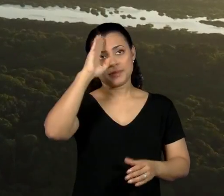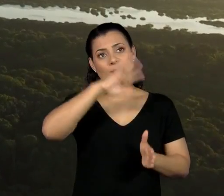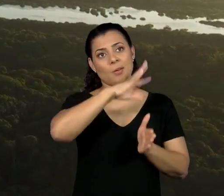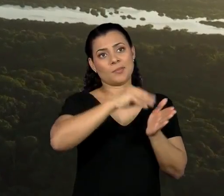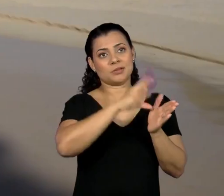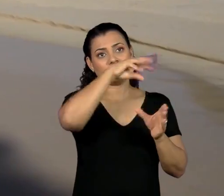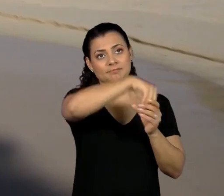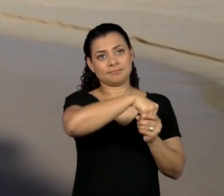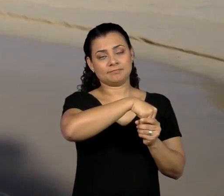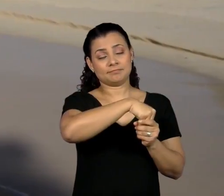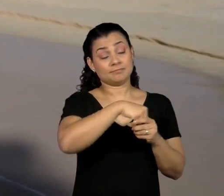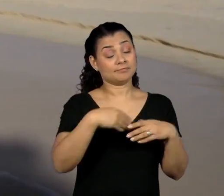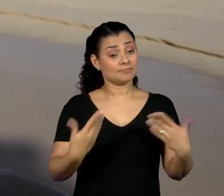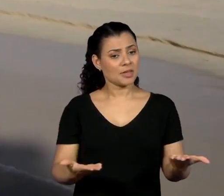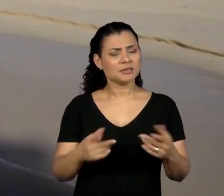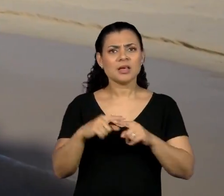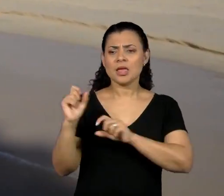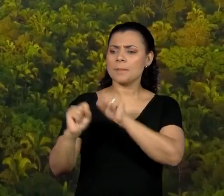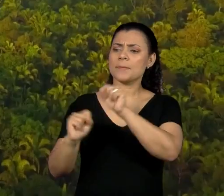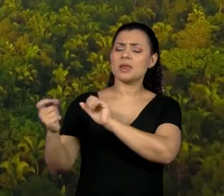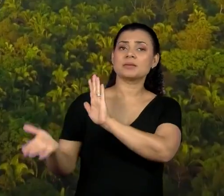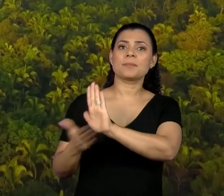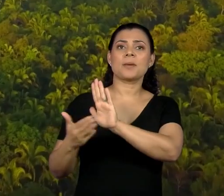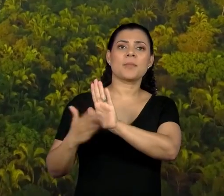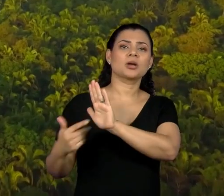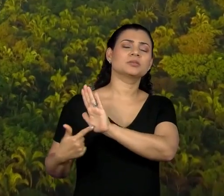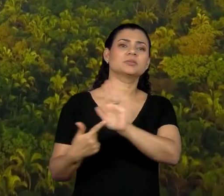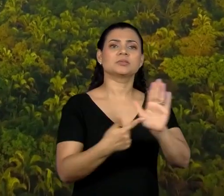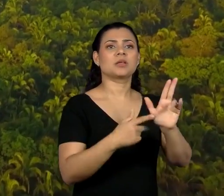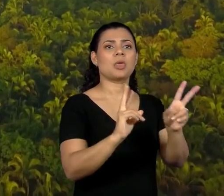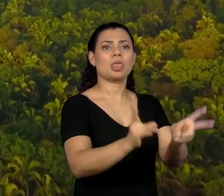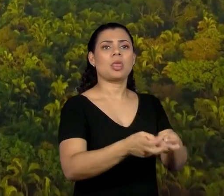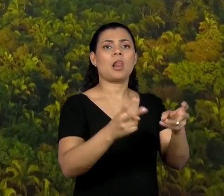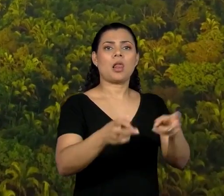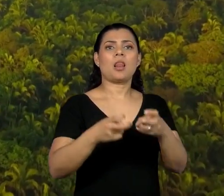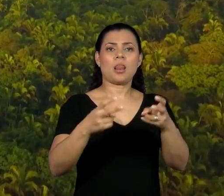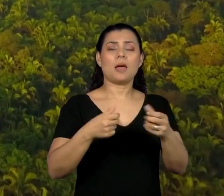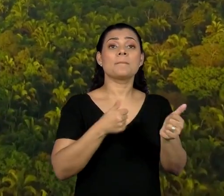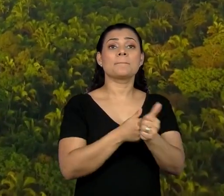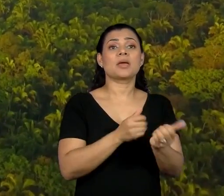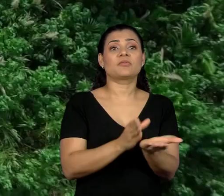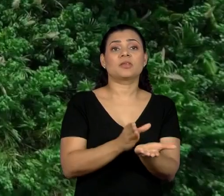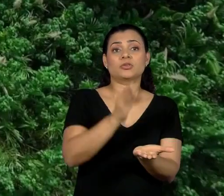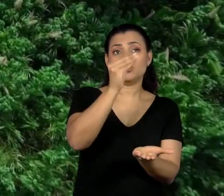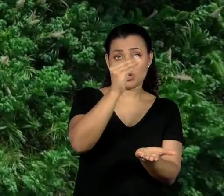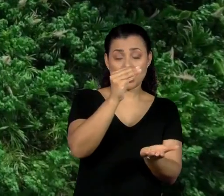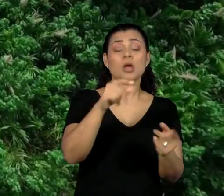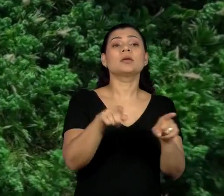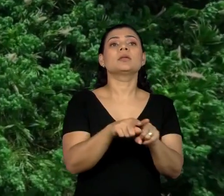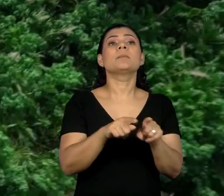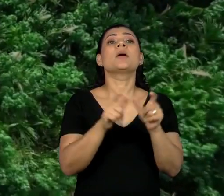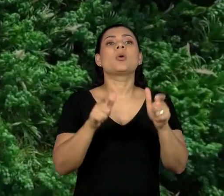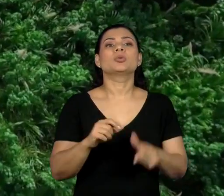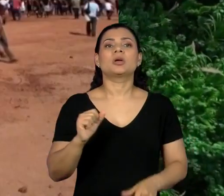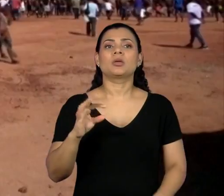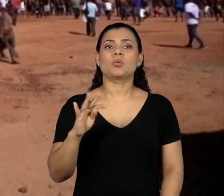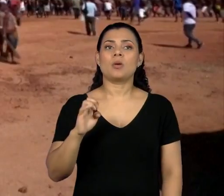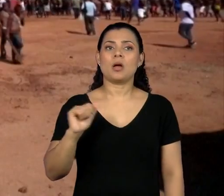Amazônia. Nenhuma empresa apresentou proposta para explorar a área perto de Fernando de Noronha e Atol das